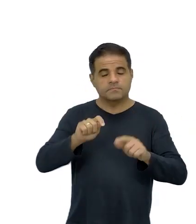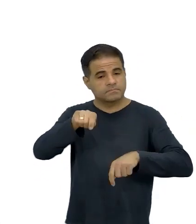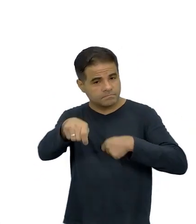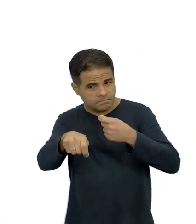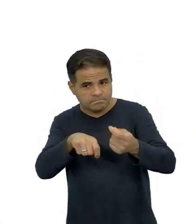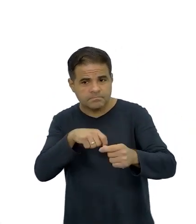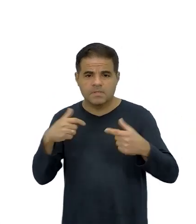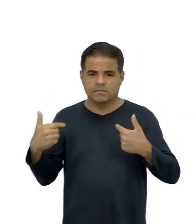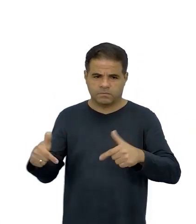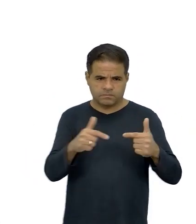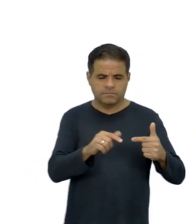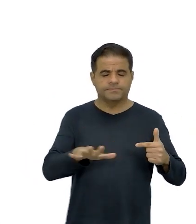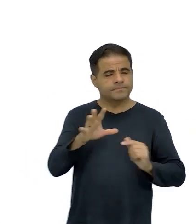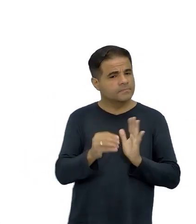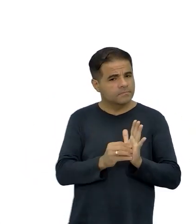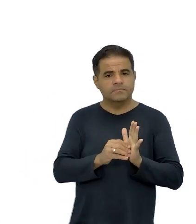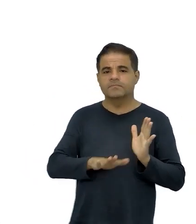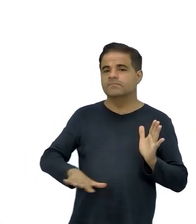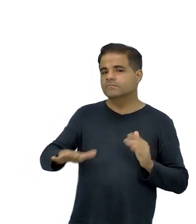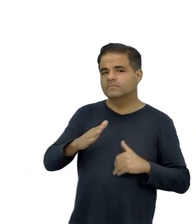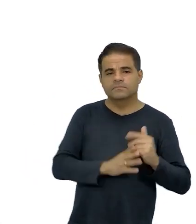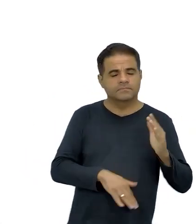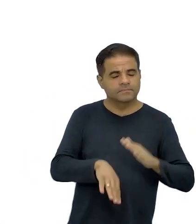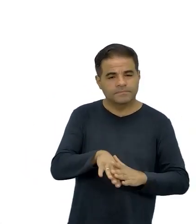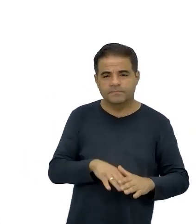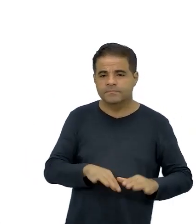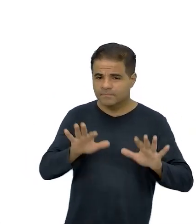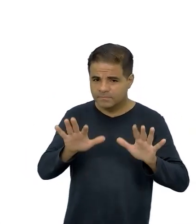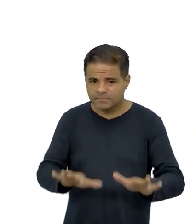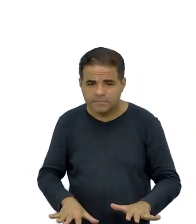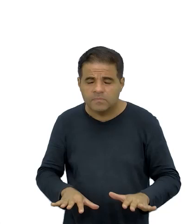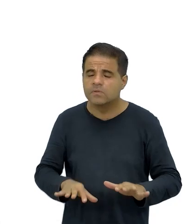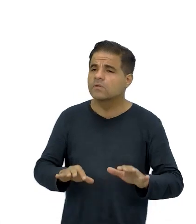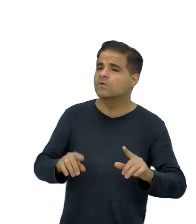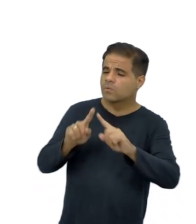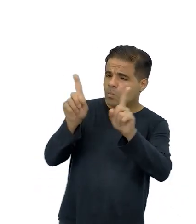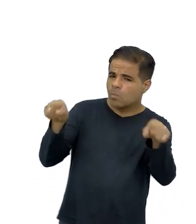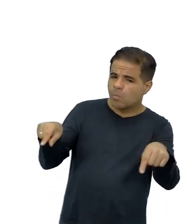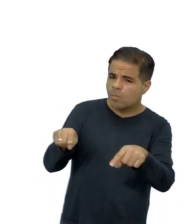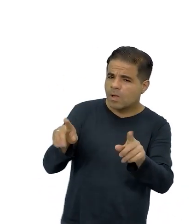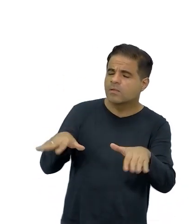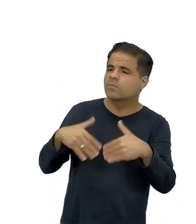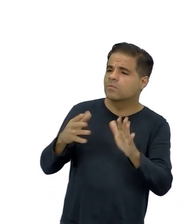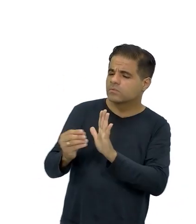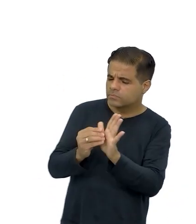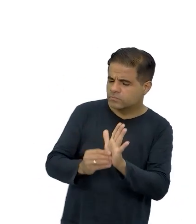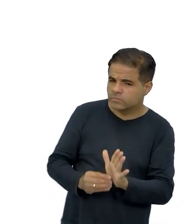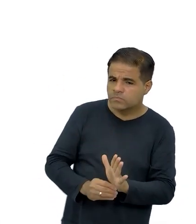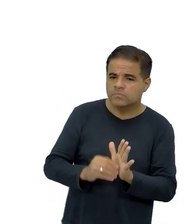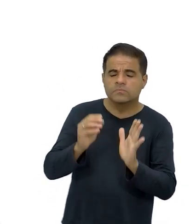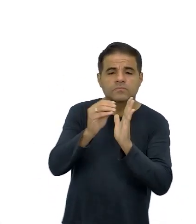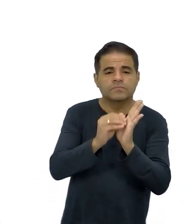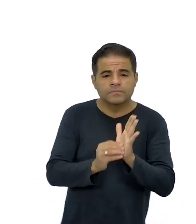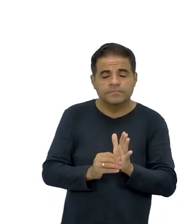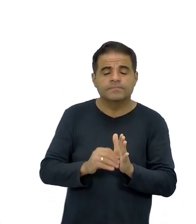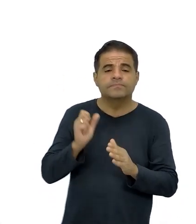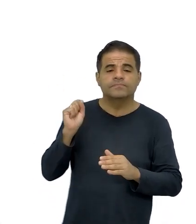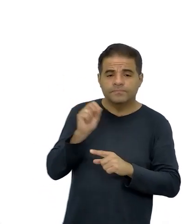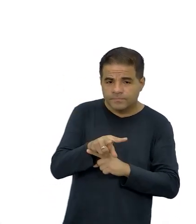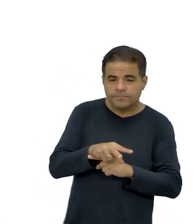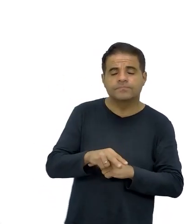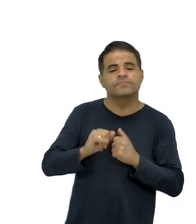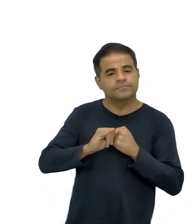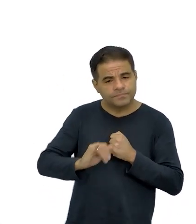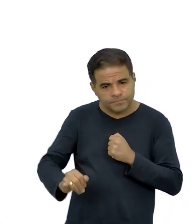pontuação empregados na lenda e na carta. Preencher um quadro indicando quais sinais de pontuação foram empregados na